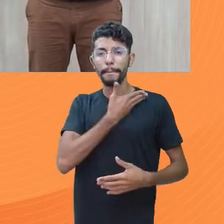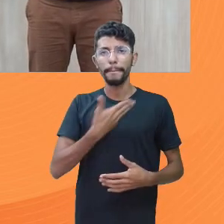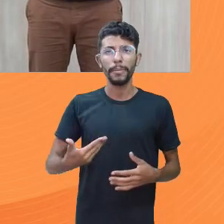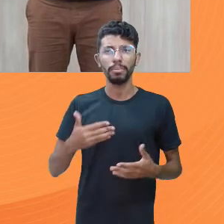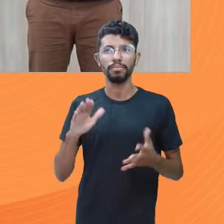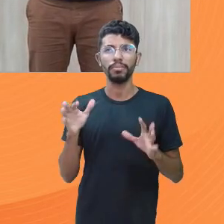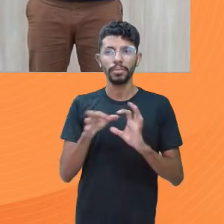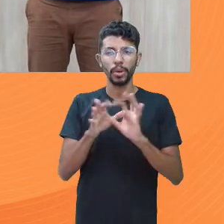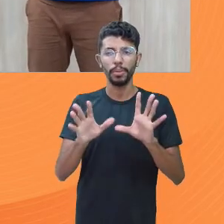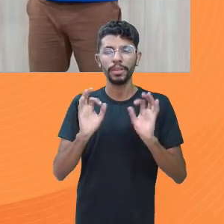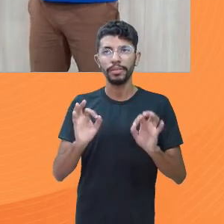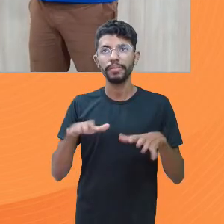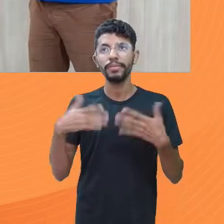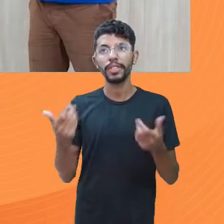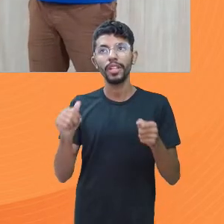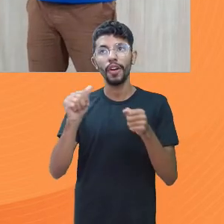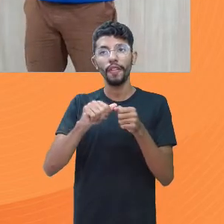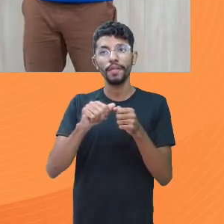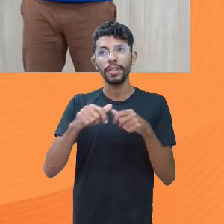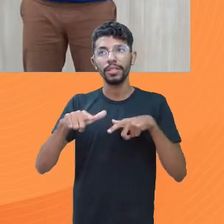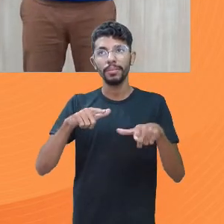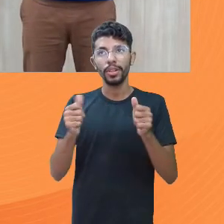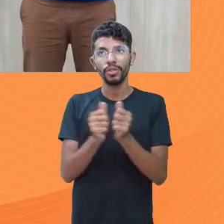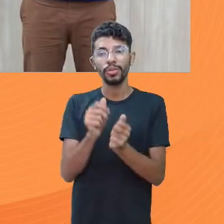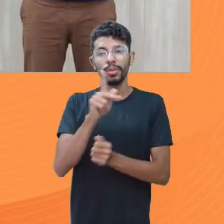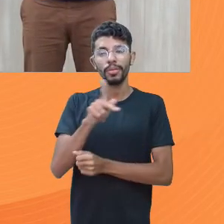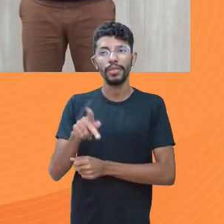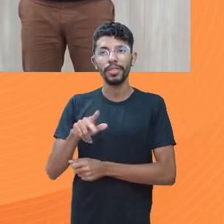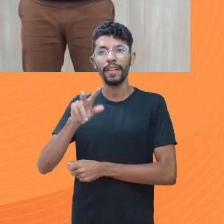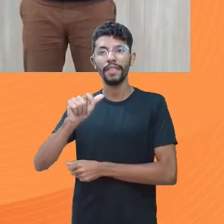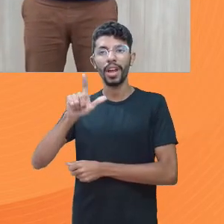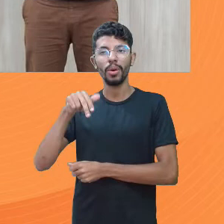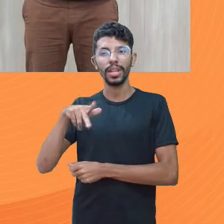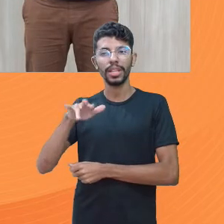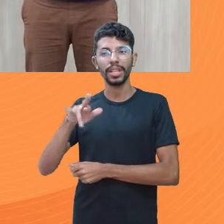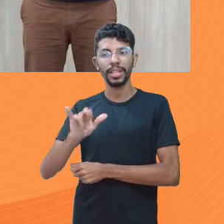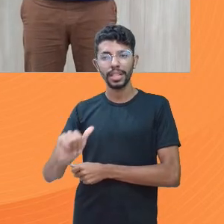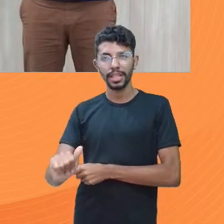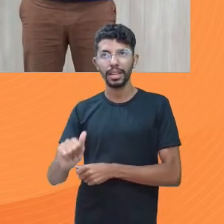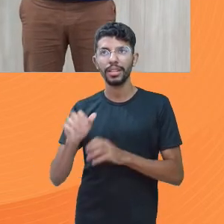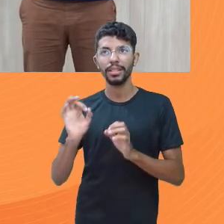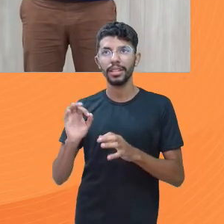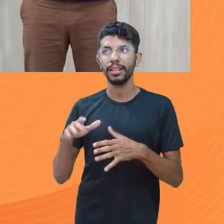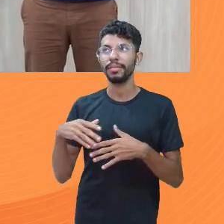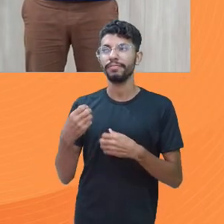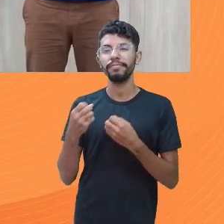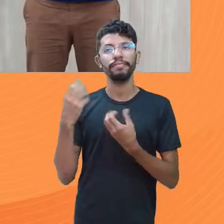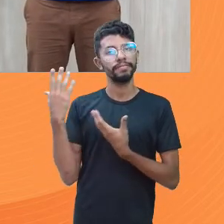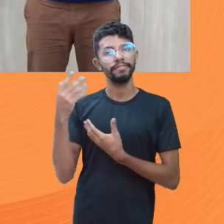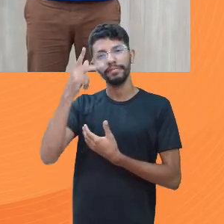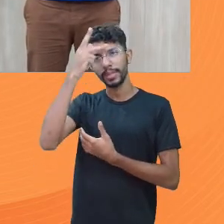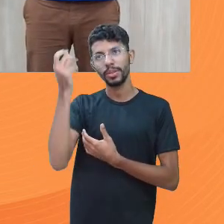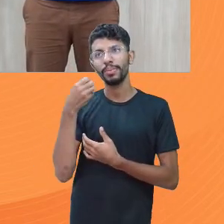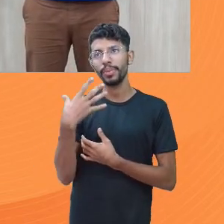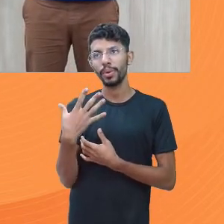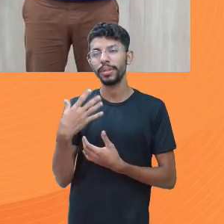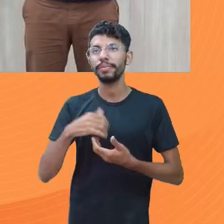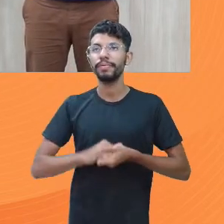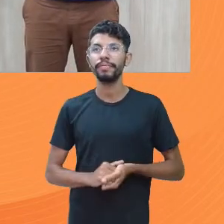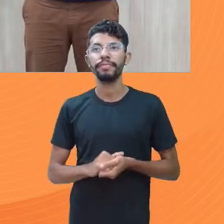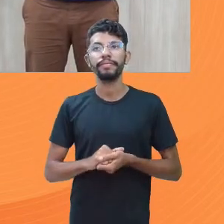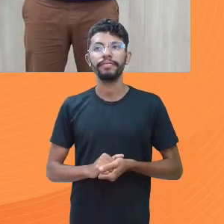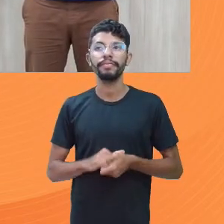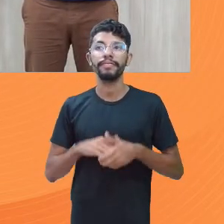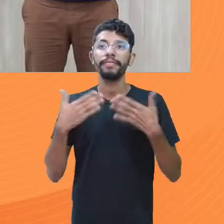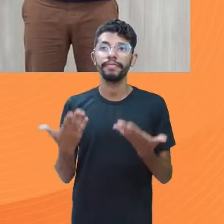eu fiz o meu trabalho com a professora Valquíria, professora gente boa, cheiro amor, então saudade do pessoal.